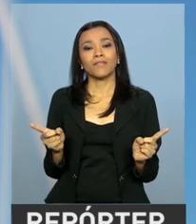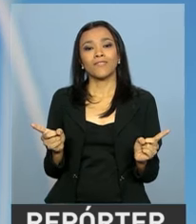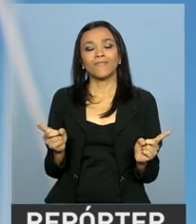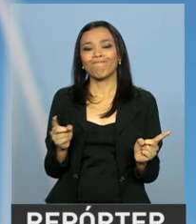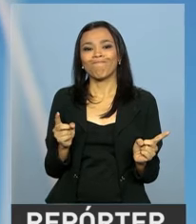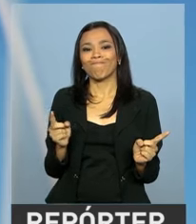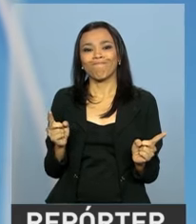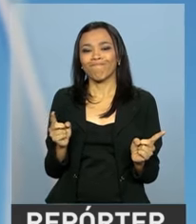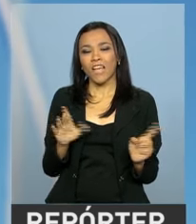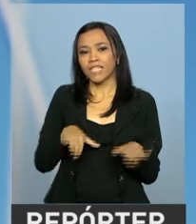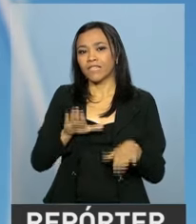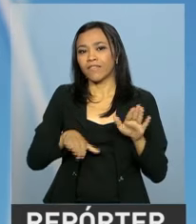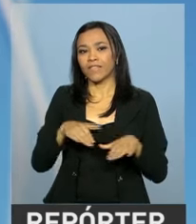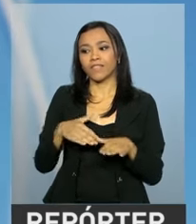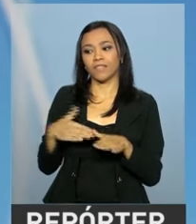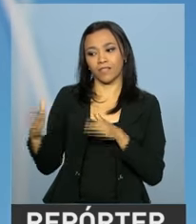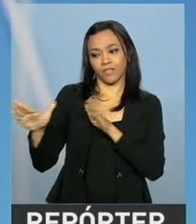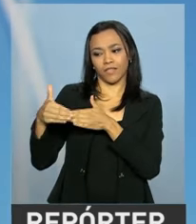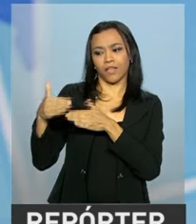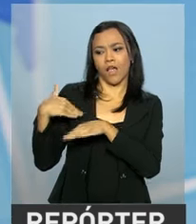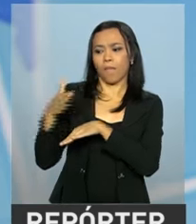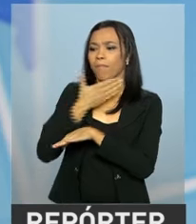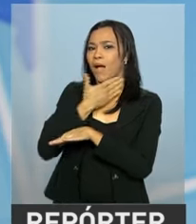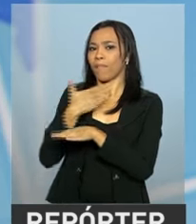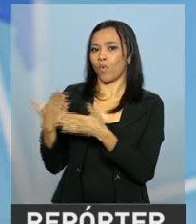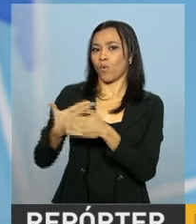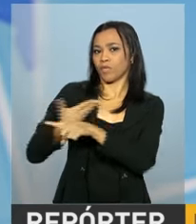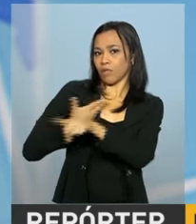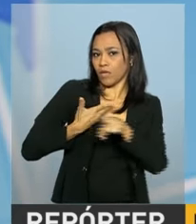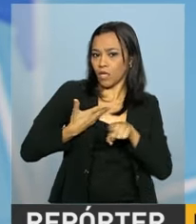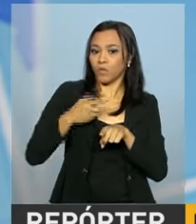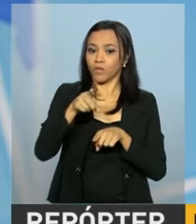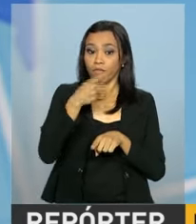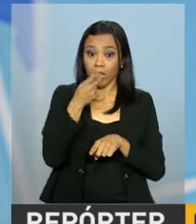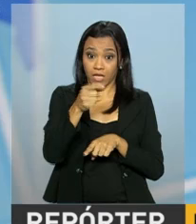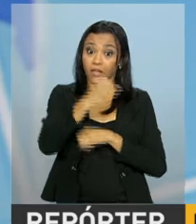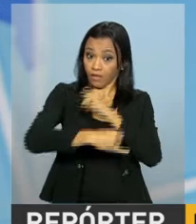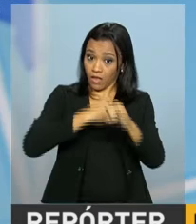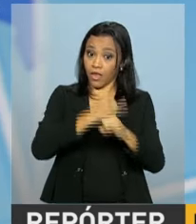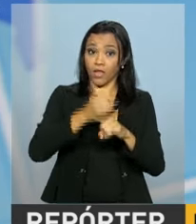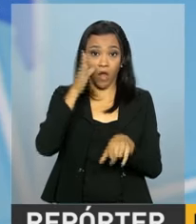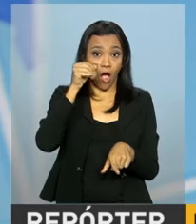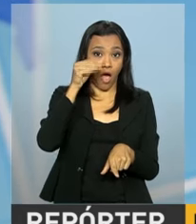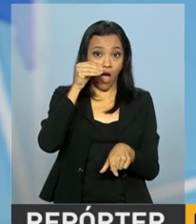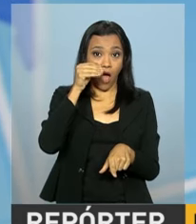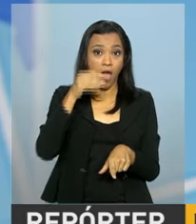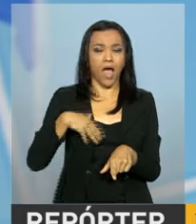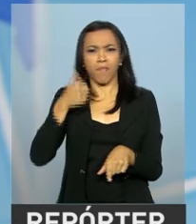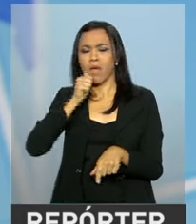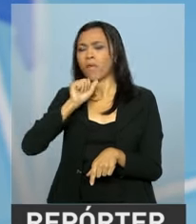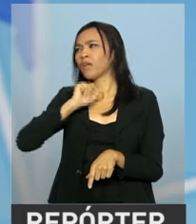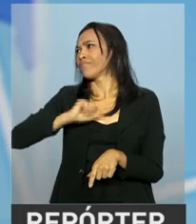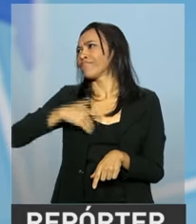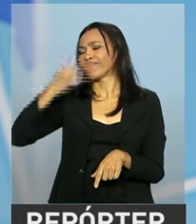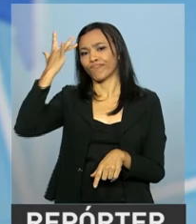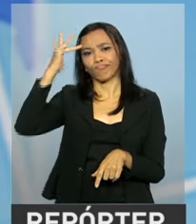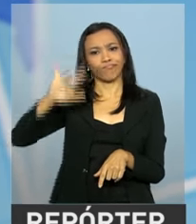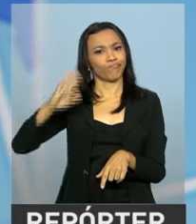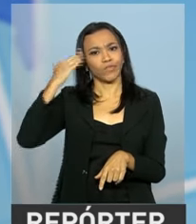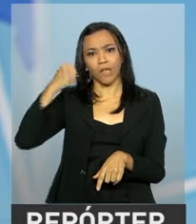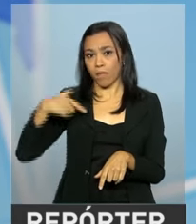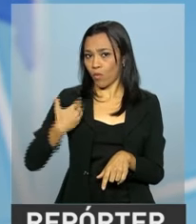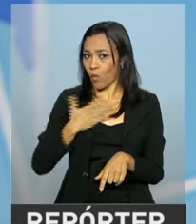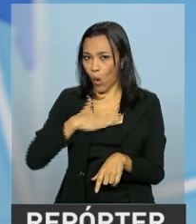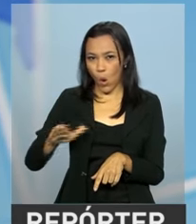não às vezes com os amigos assim internet porque minha mãe é mais antiga então ela não não gosta muito